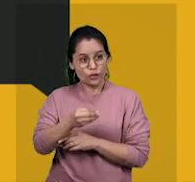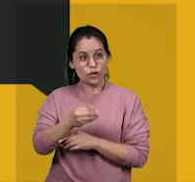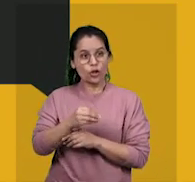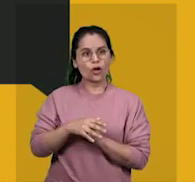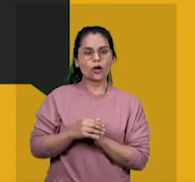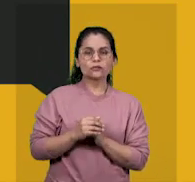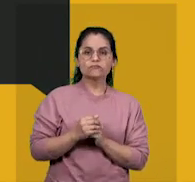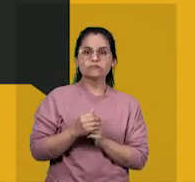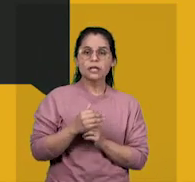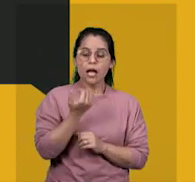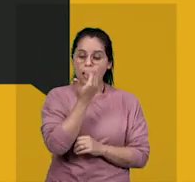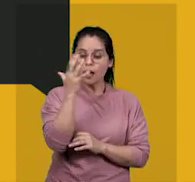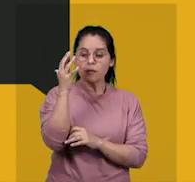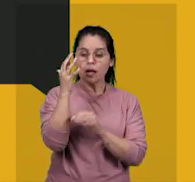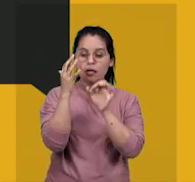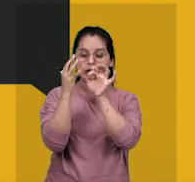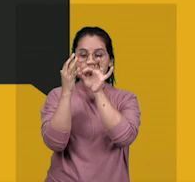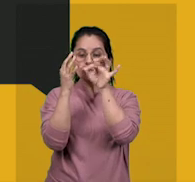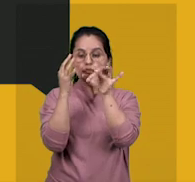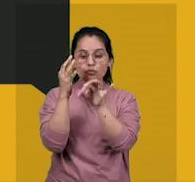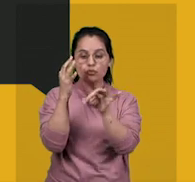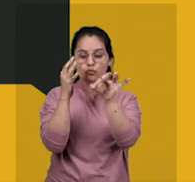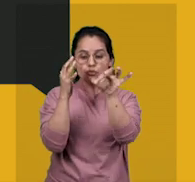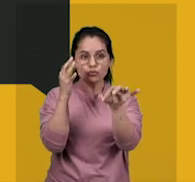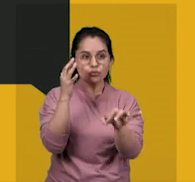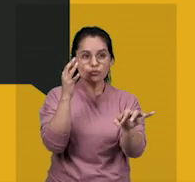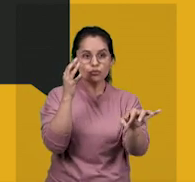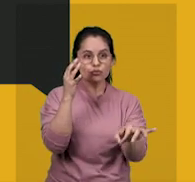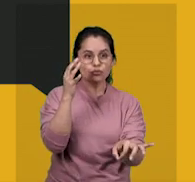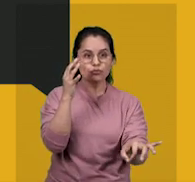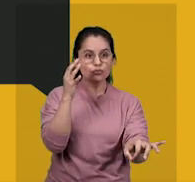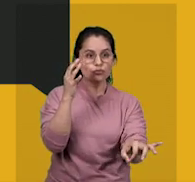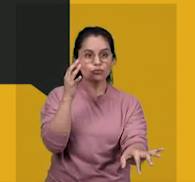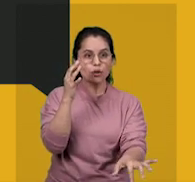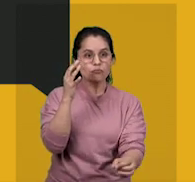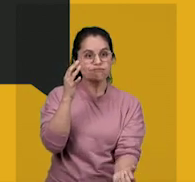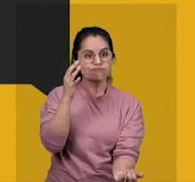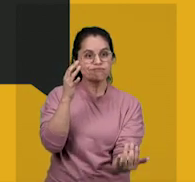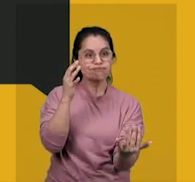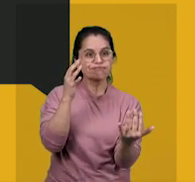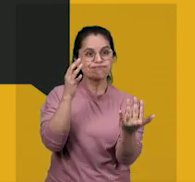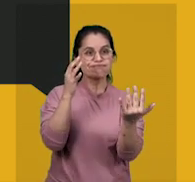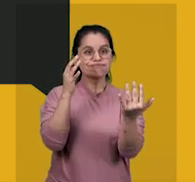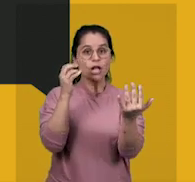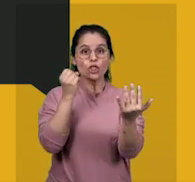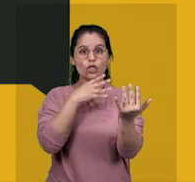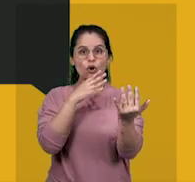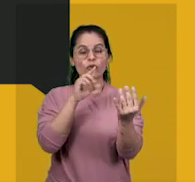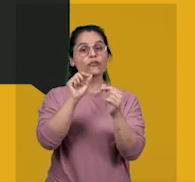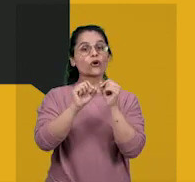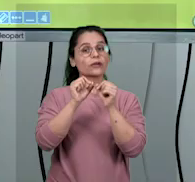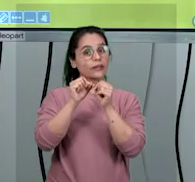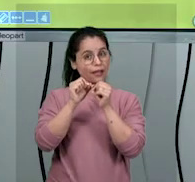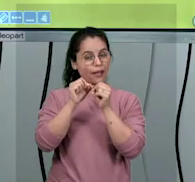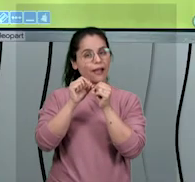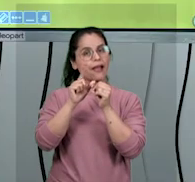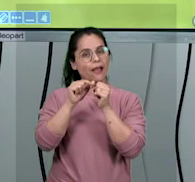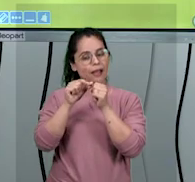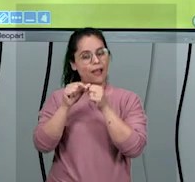dispersam sementes, gerando novas plantas. É uma tendência natural dos seres vivos